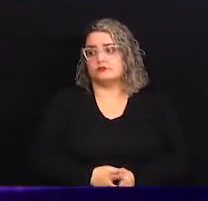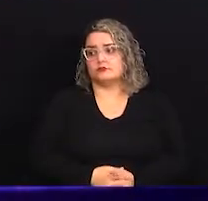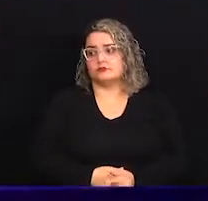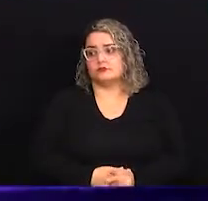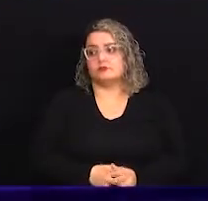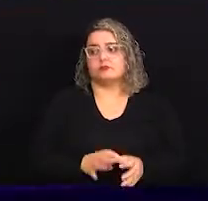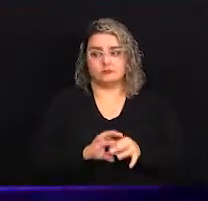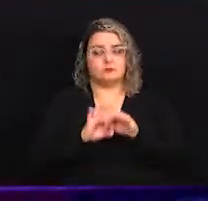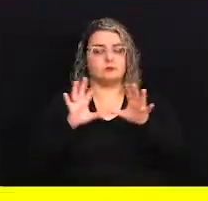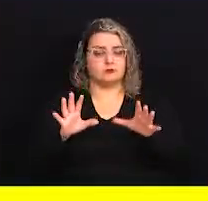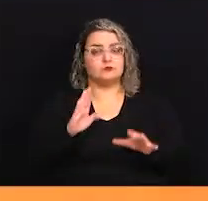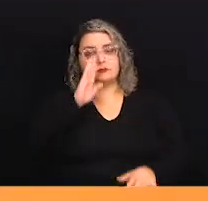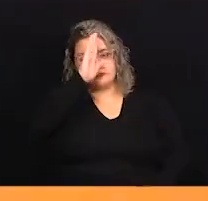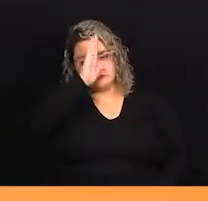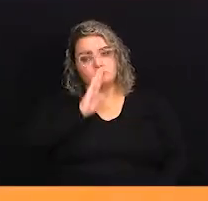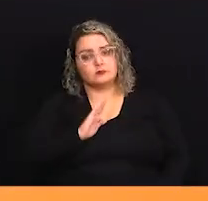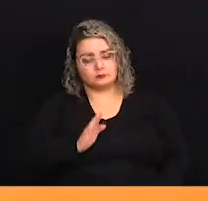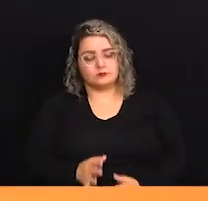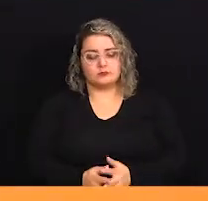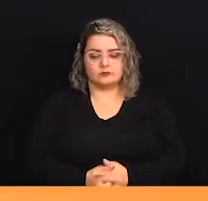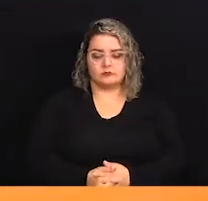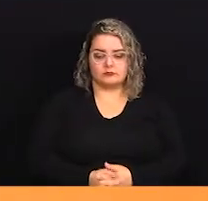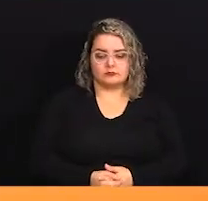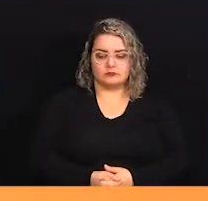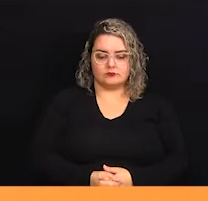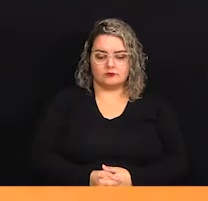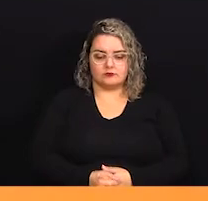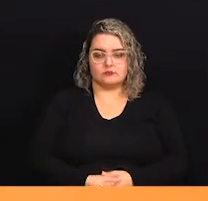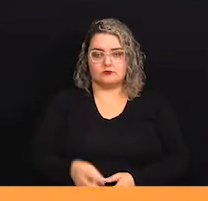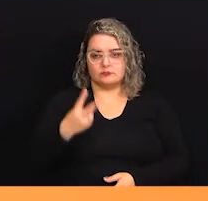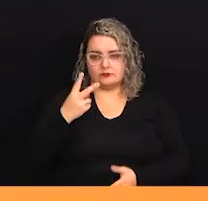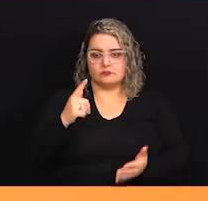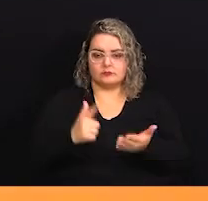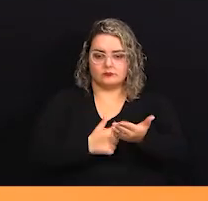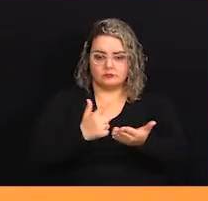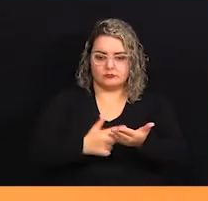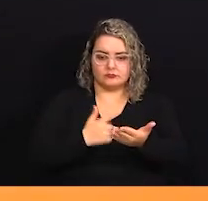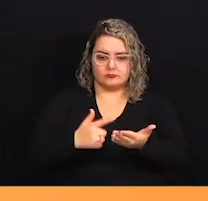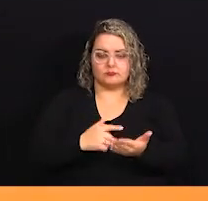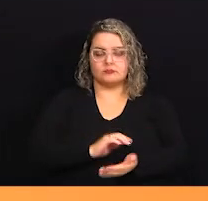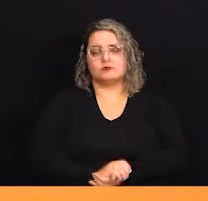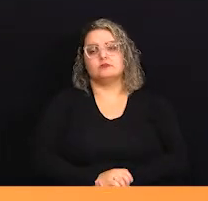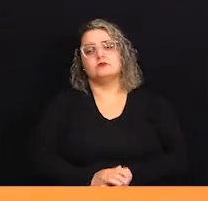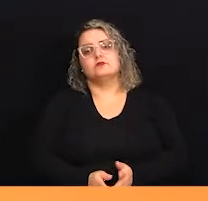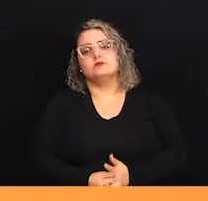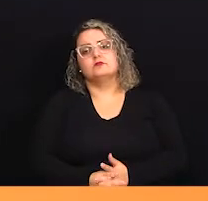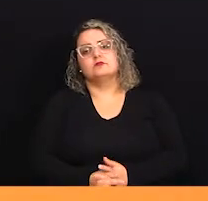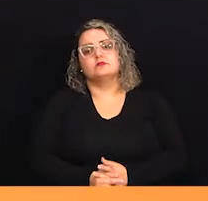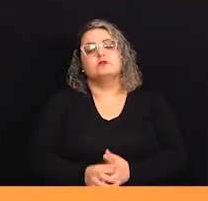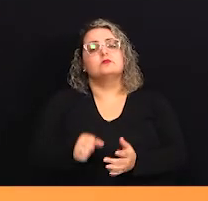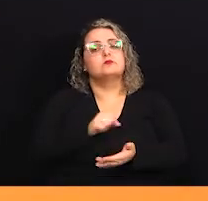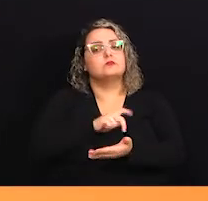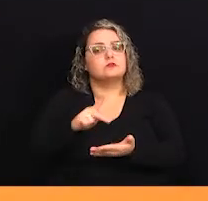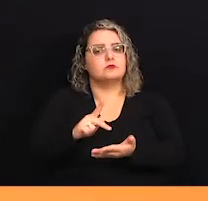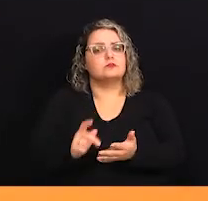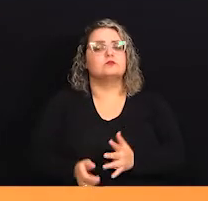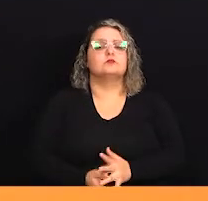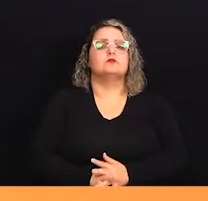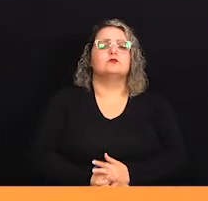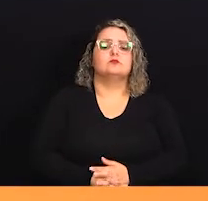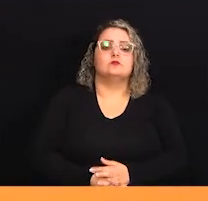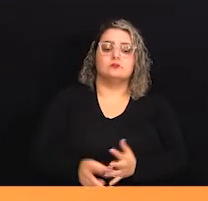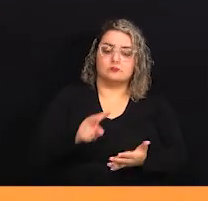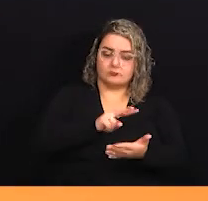tô, inclusive, disponibilizando gratuitamente 2 livros no Wattpad, que é um aplicativo